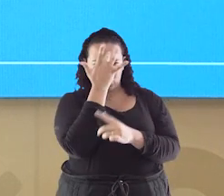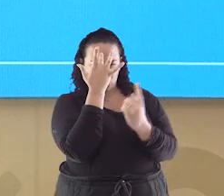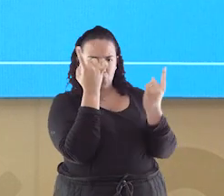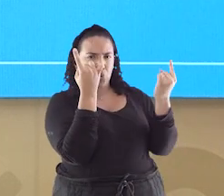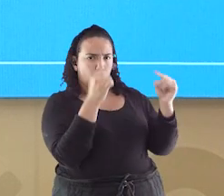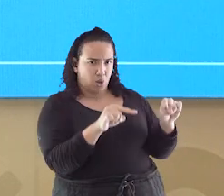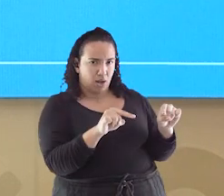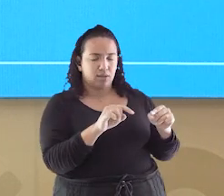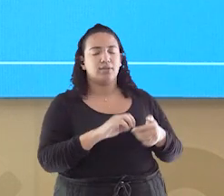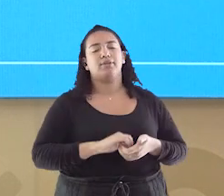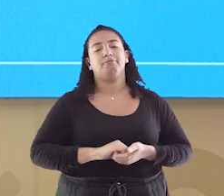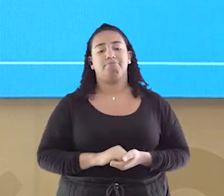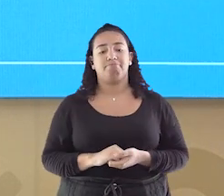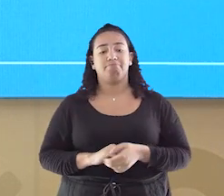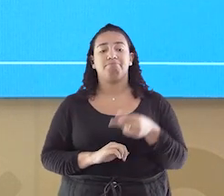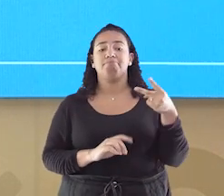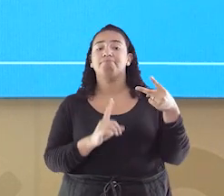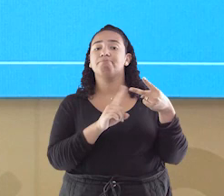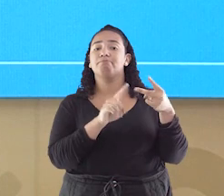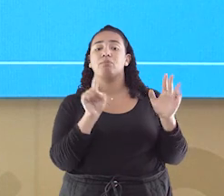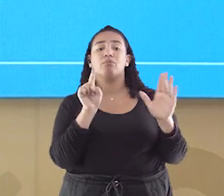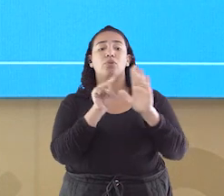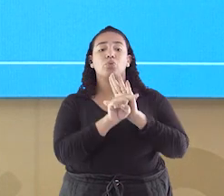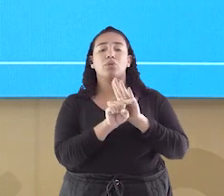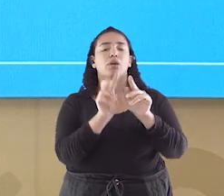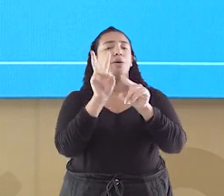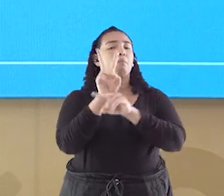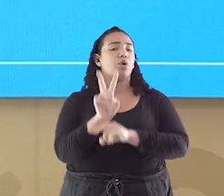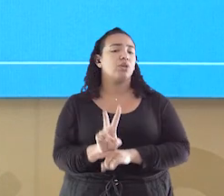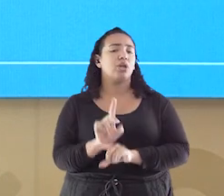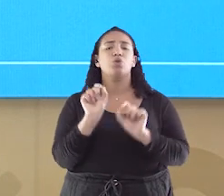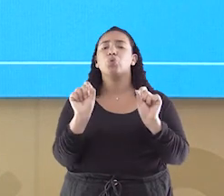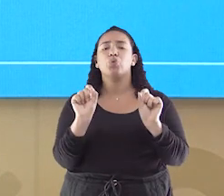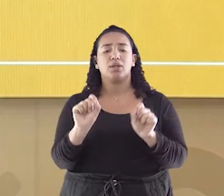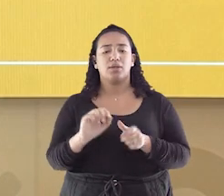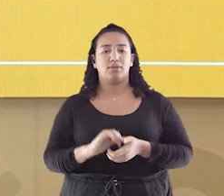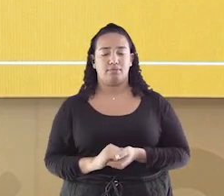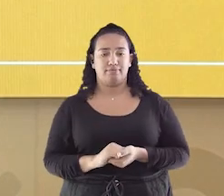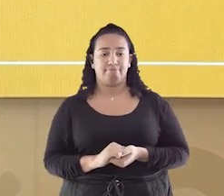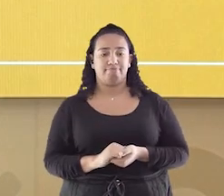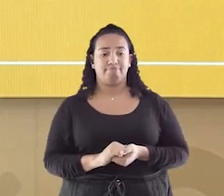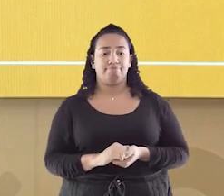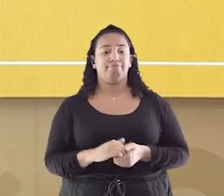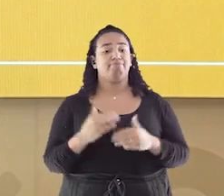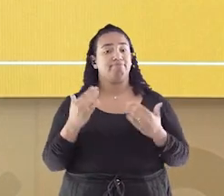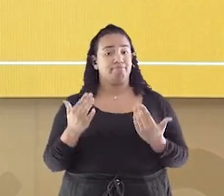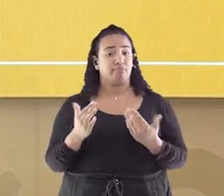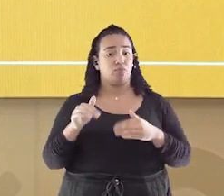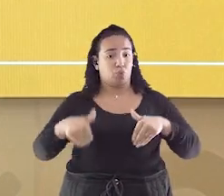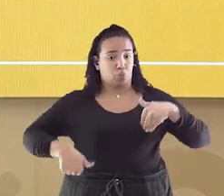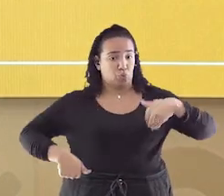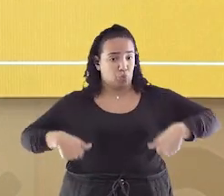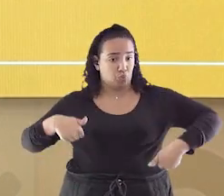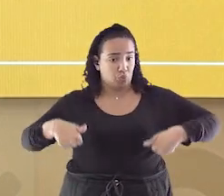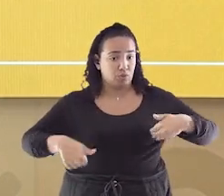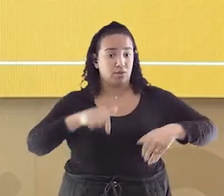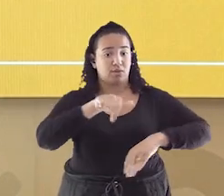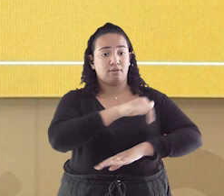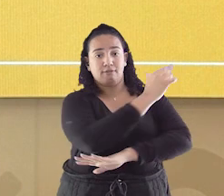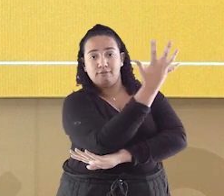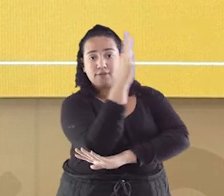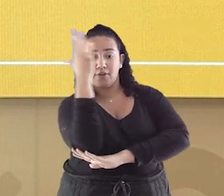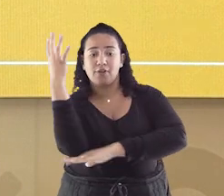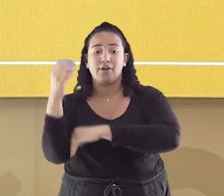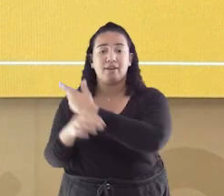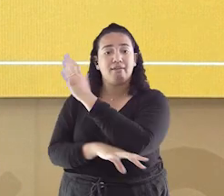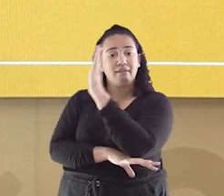intencionadas. E na segunda questão: o que ele protege? O que vocês responderam? O Curupira protege as florestas e